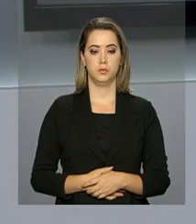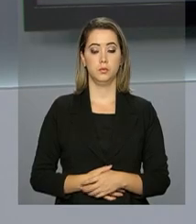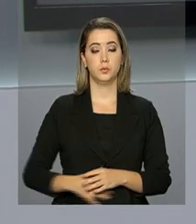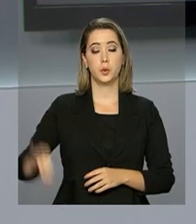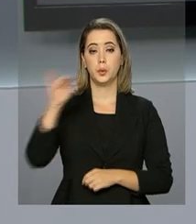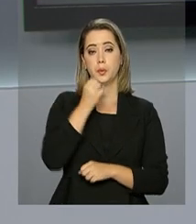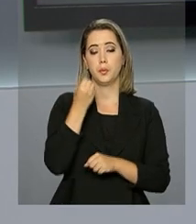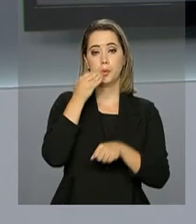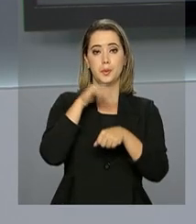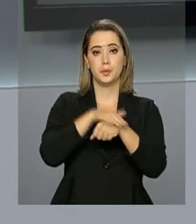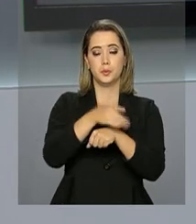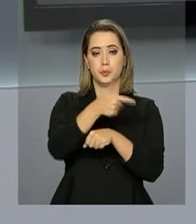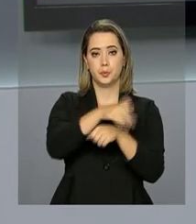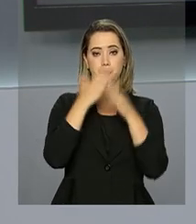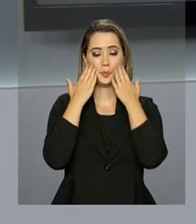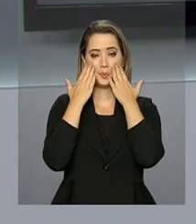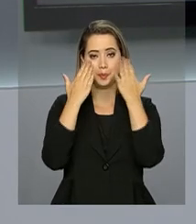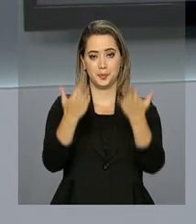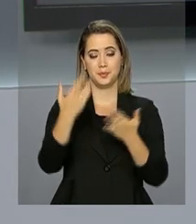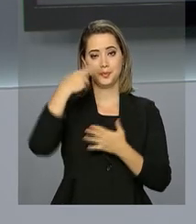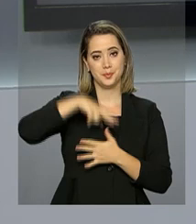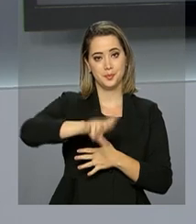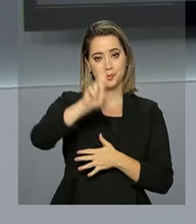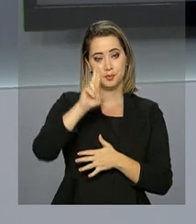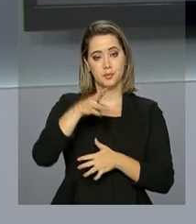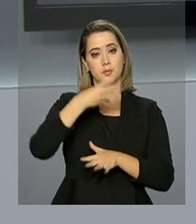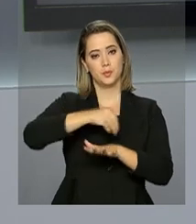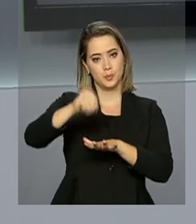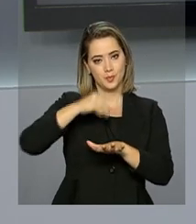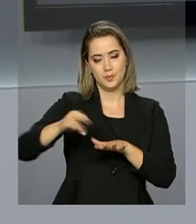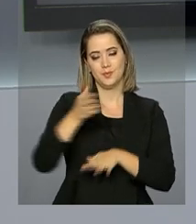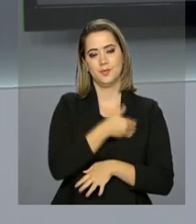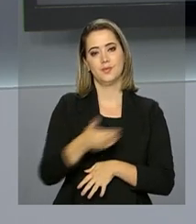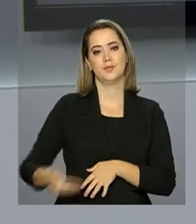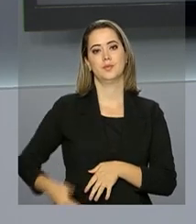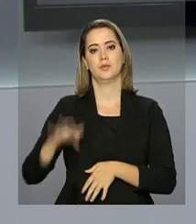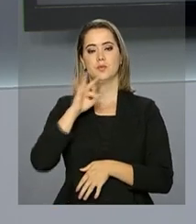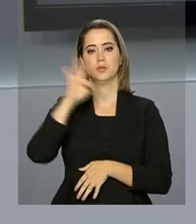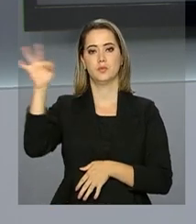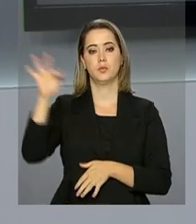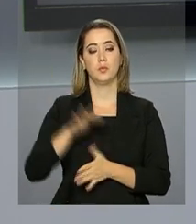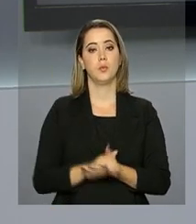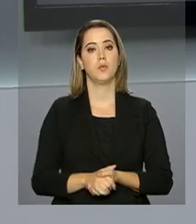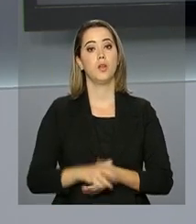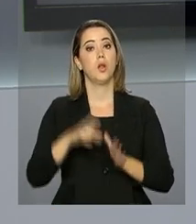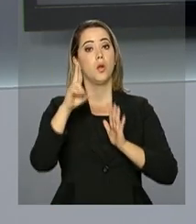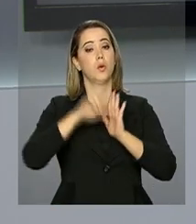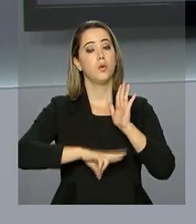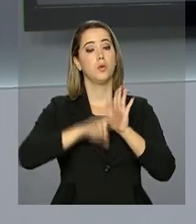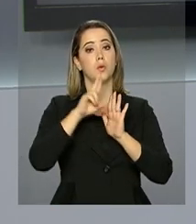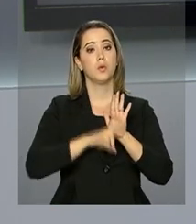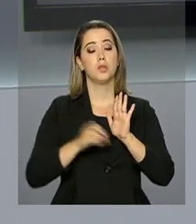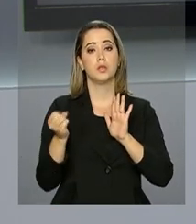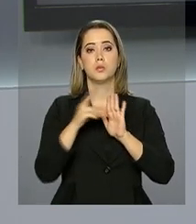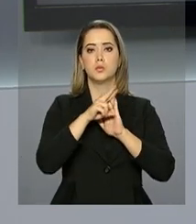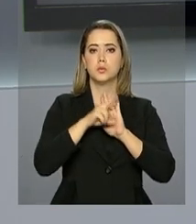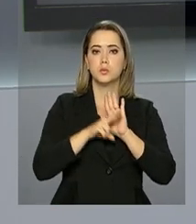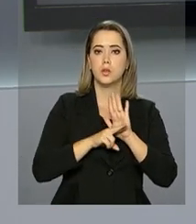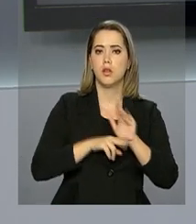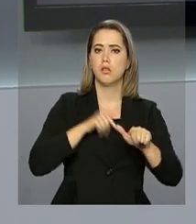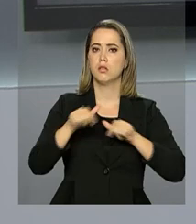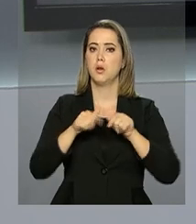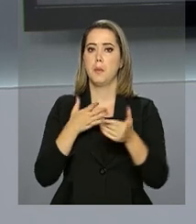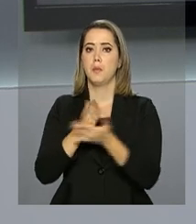Olá, boa noite. Estamos de volta com o repórter NBR e as notícias do governo federal. O relatório sobre a reforma trabalhista